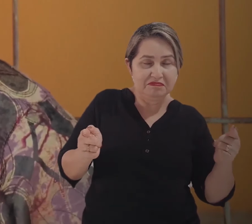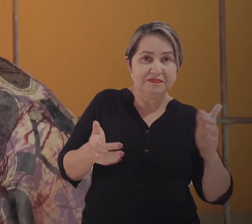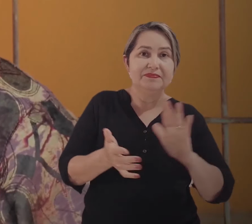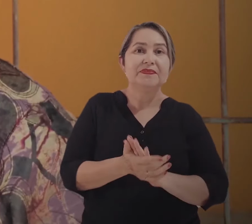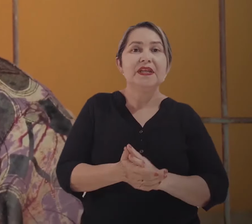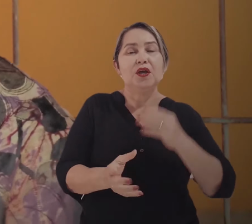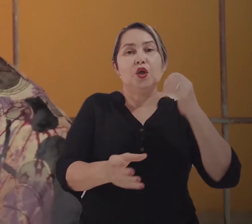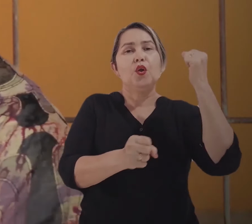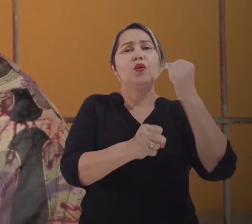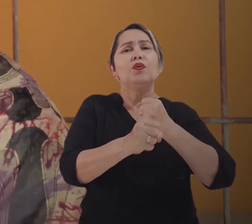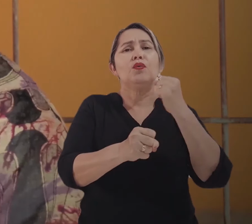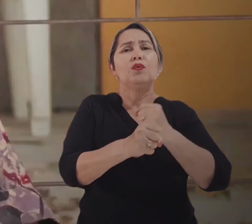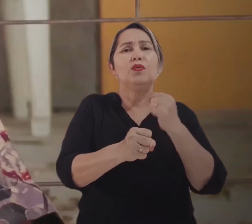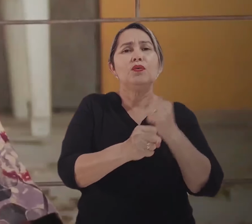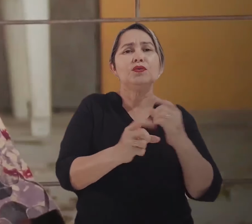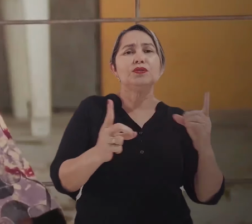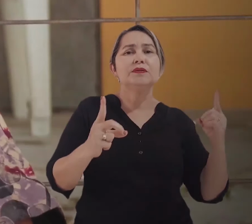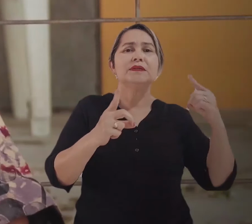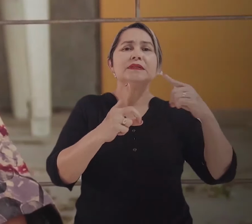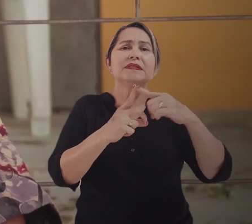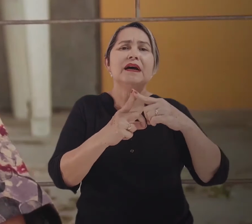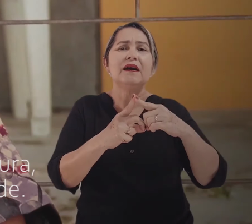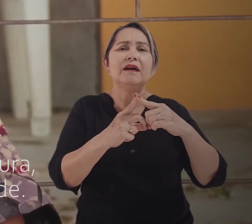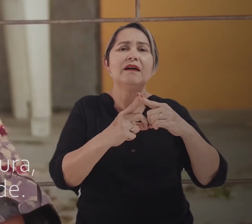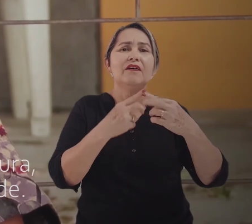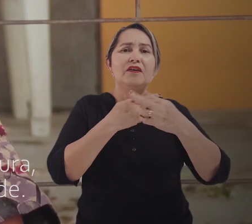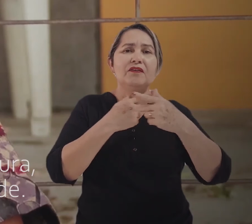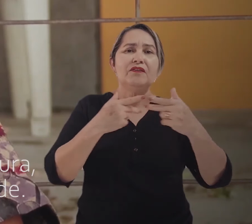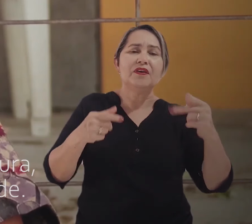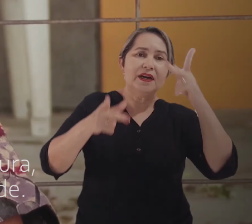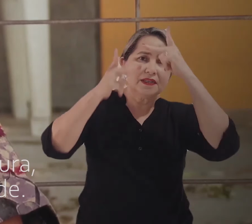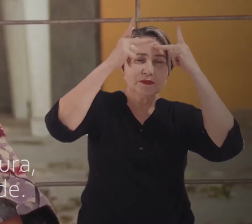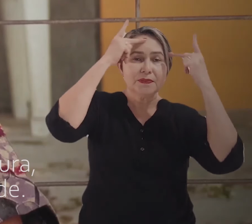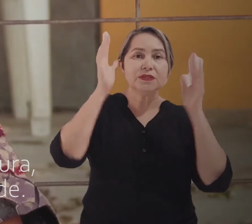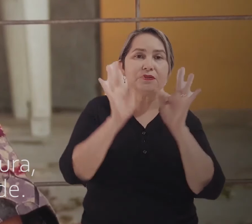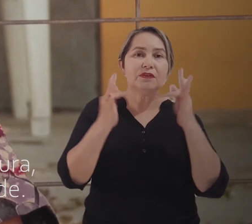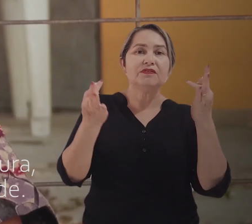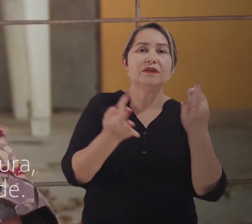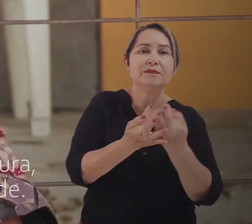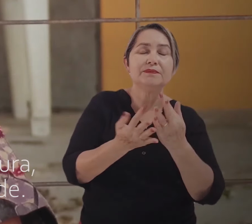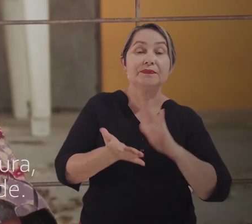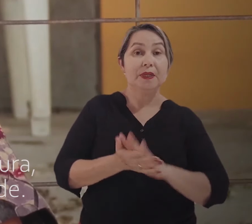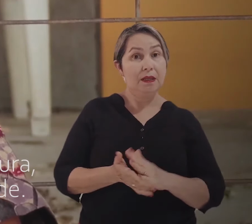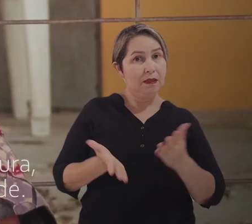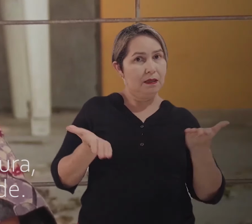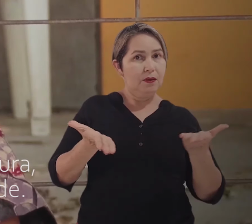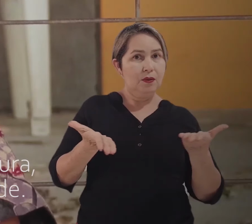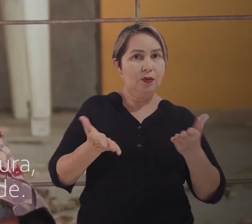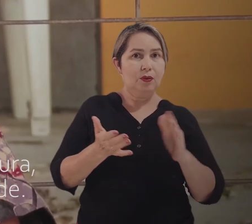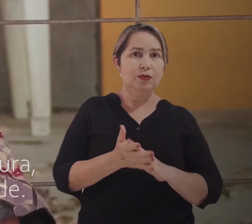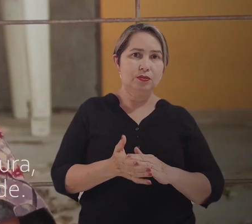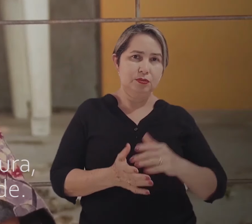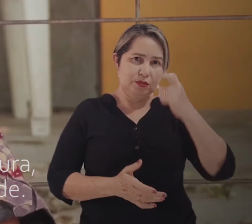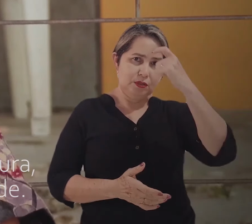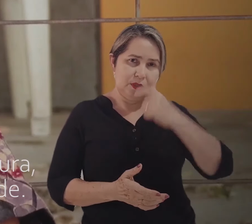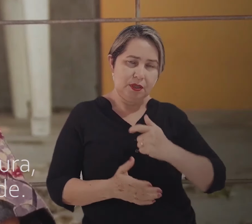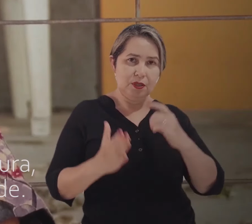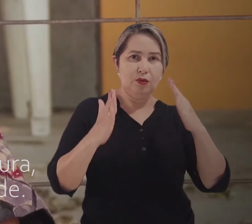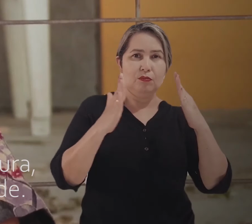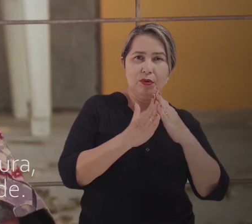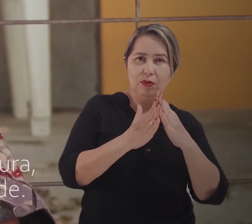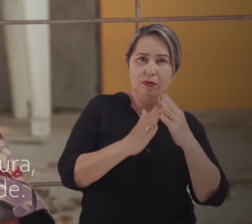construções que eram feitas para abrigar grandes famílias. E hoje a gente vê... Eu mesmo moro numa casa de 4